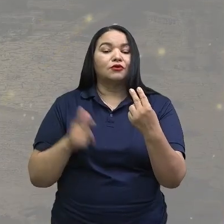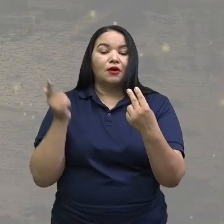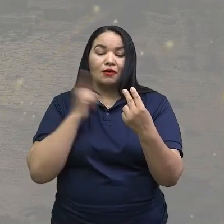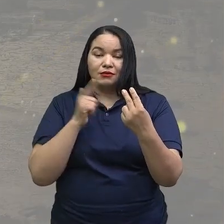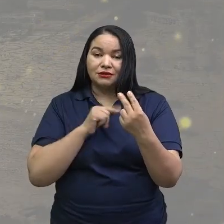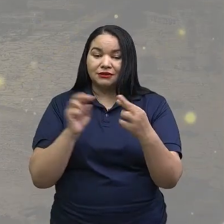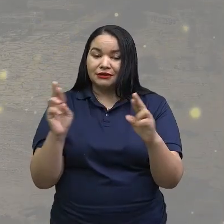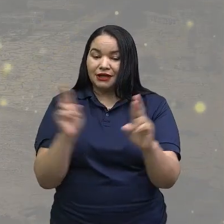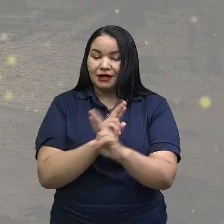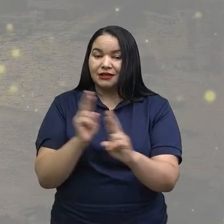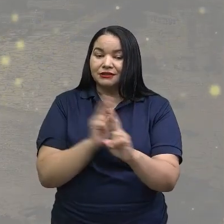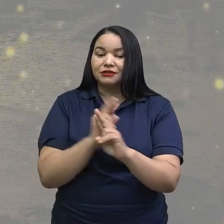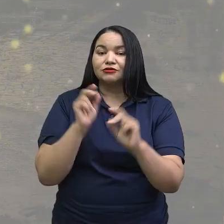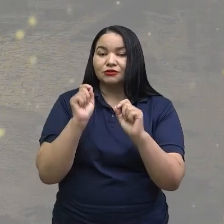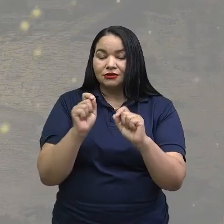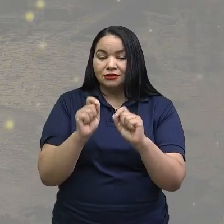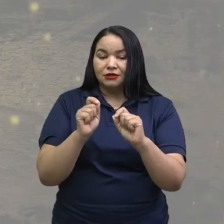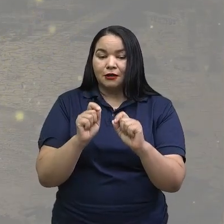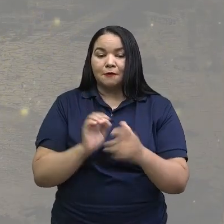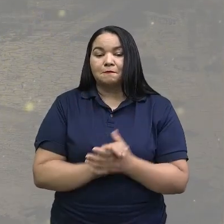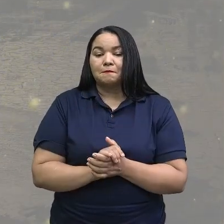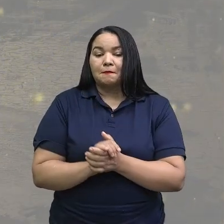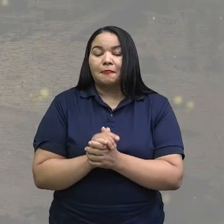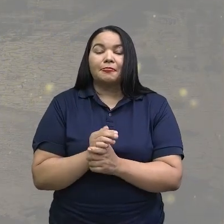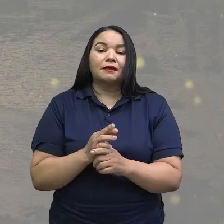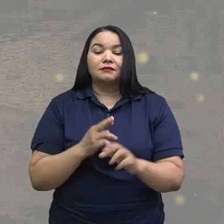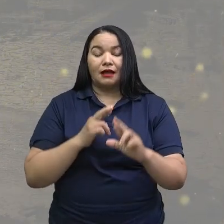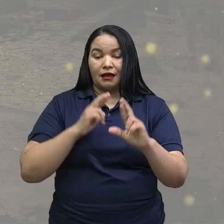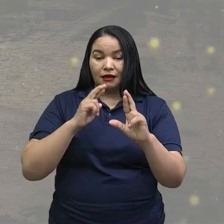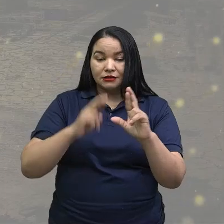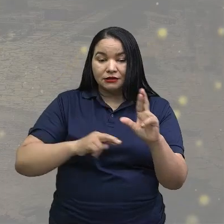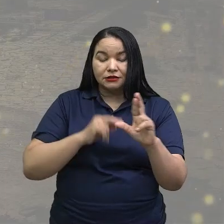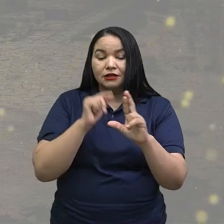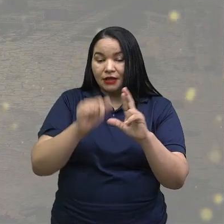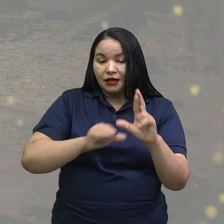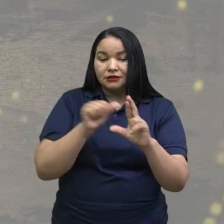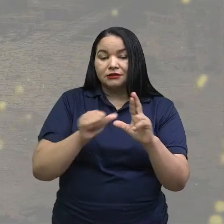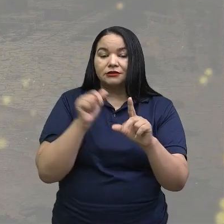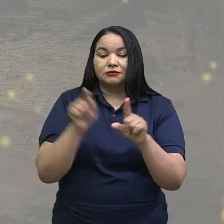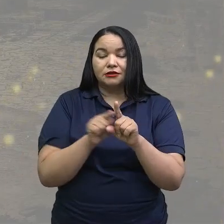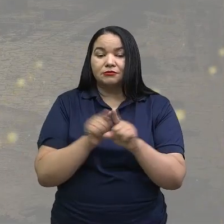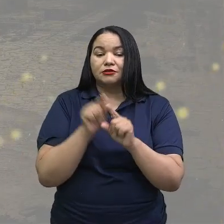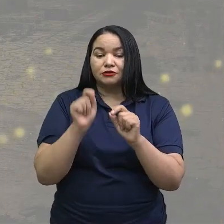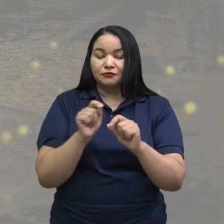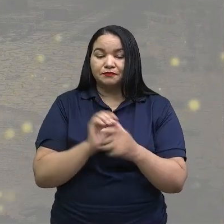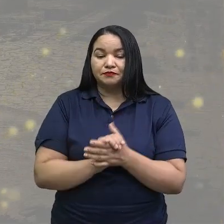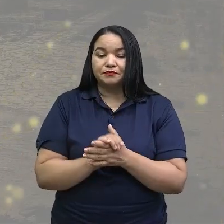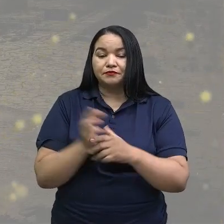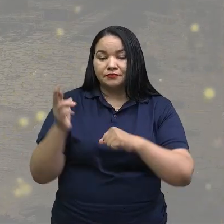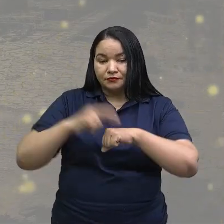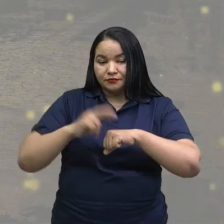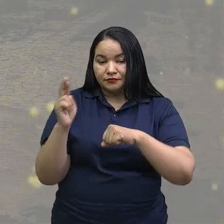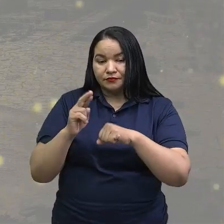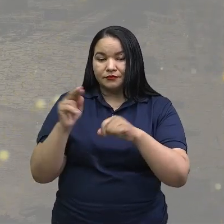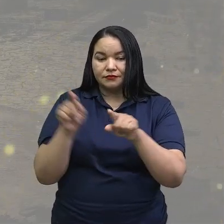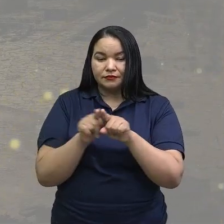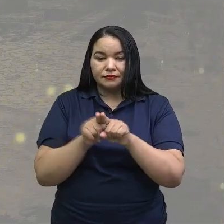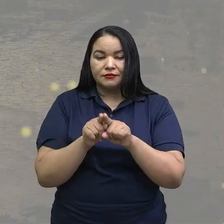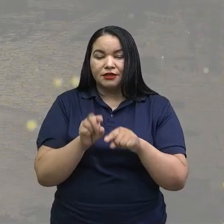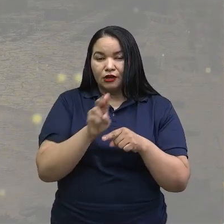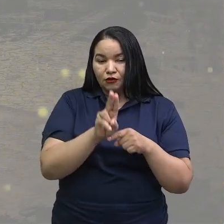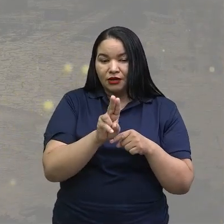relação da radiação, né, da radioatividade, até porque ali o urânio, né, aquele que está em verdinho